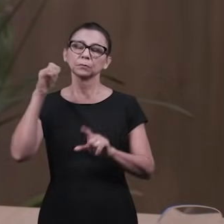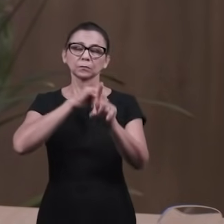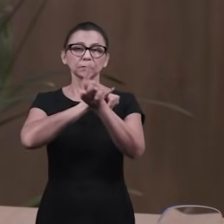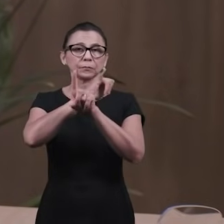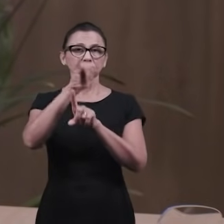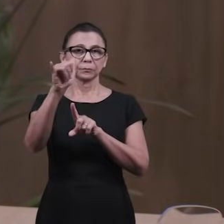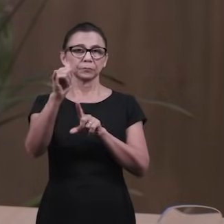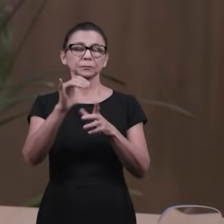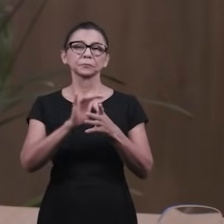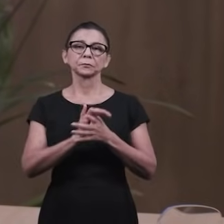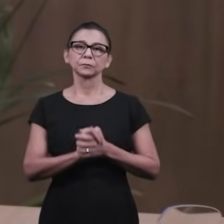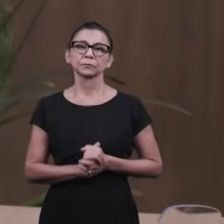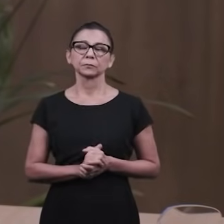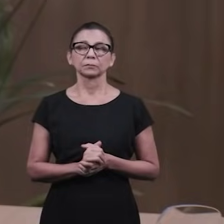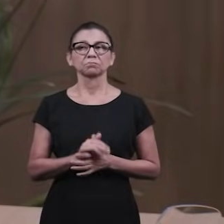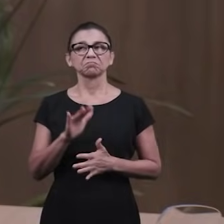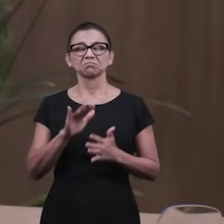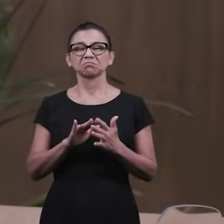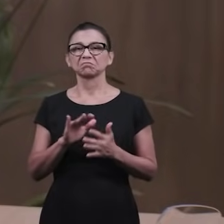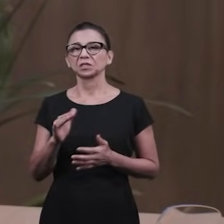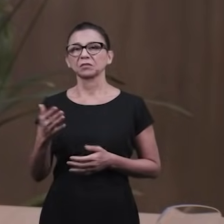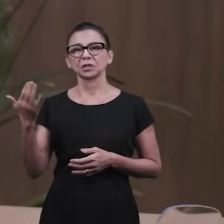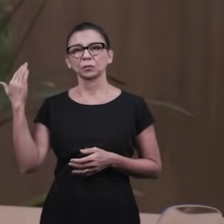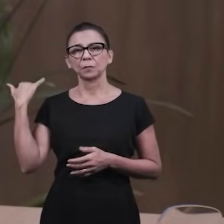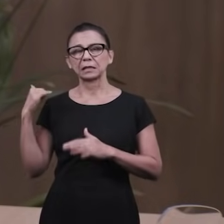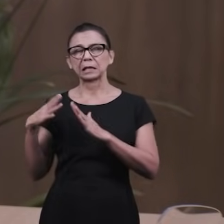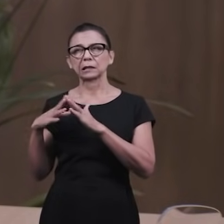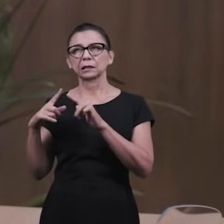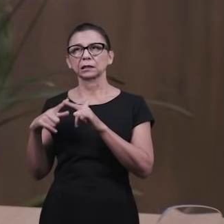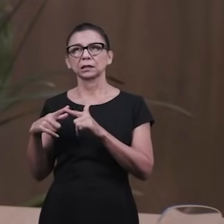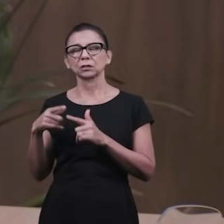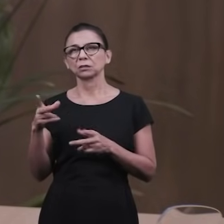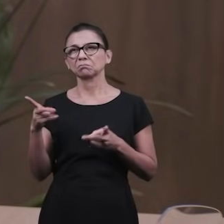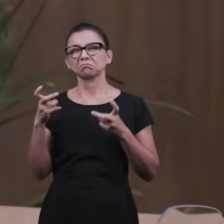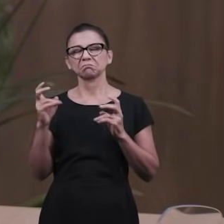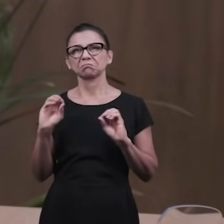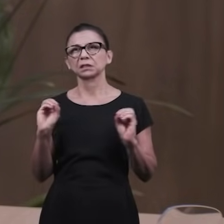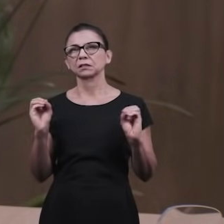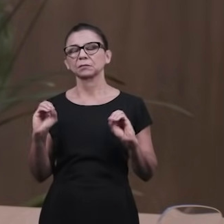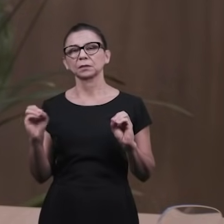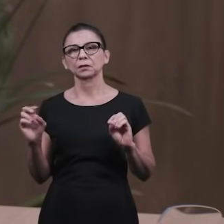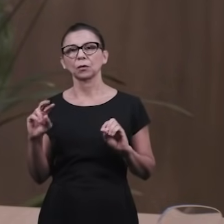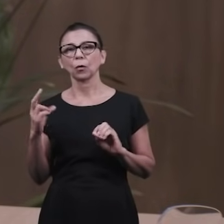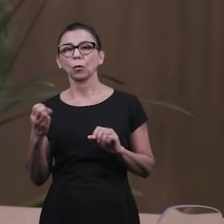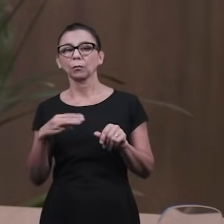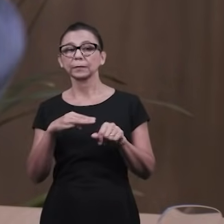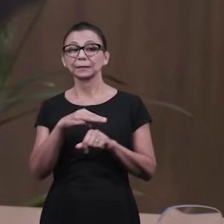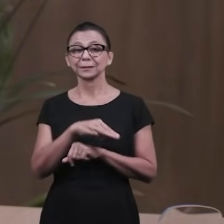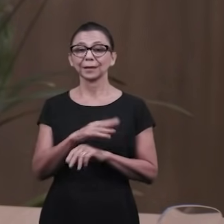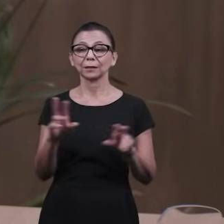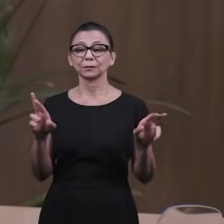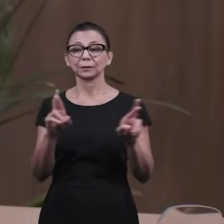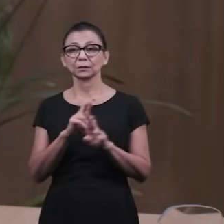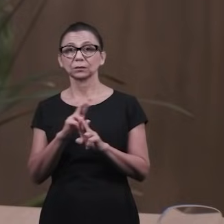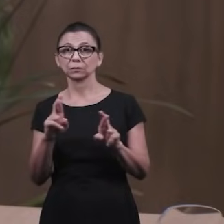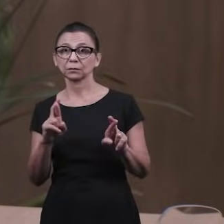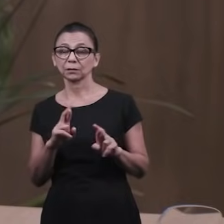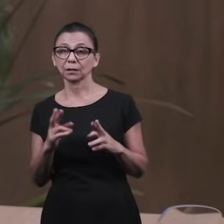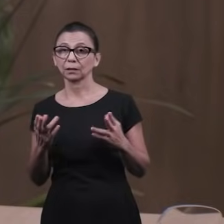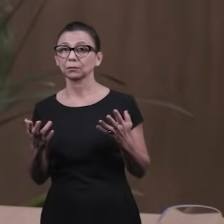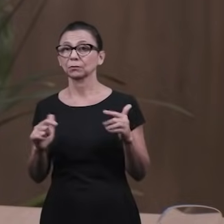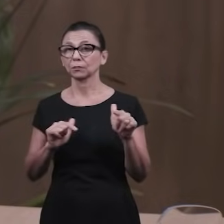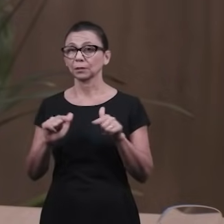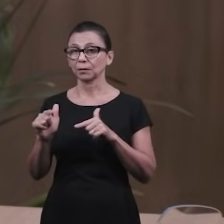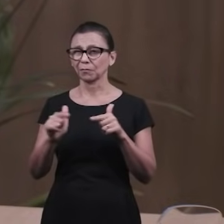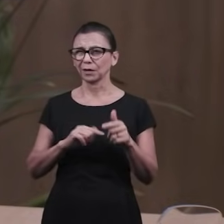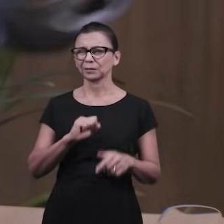profética. Talvez nem eles atentassem. Será que eles estavam querendo falar que o ministério estava ligado àquilo que era